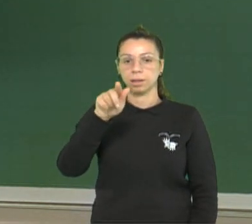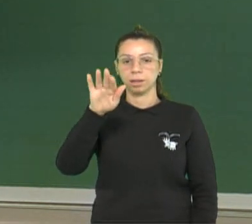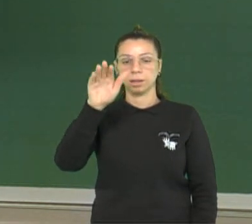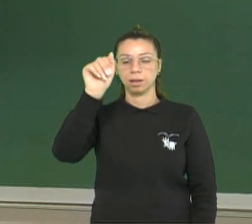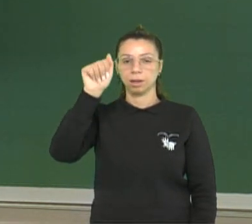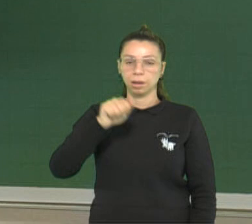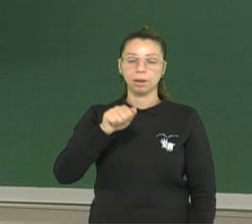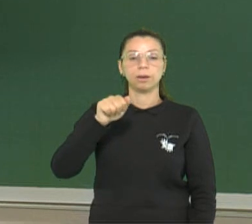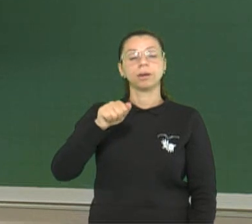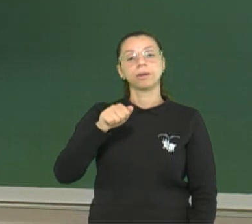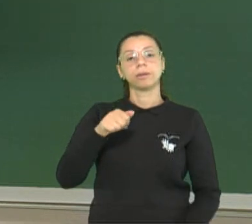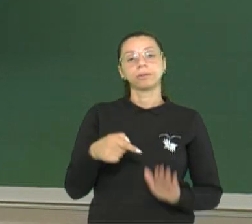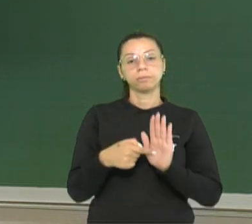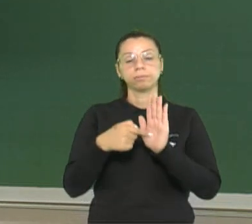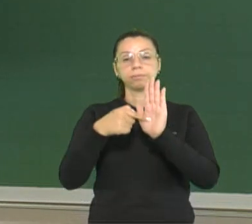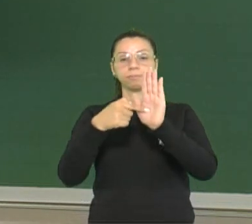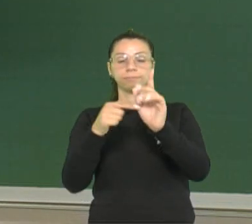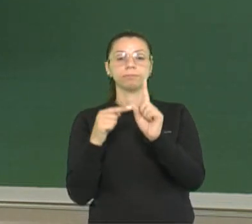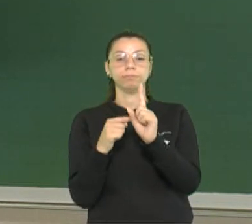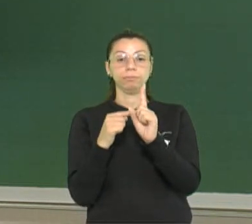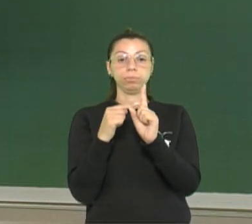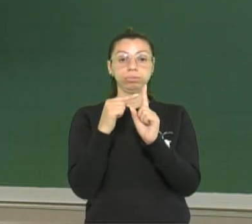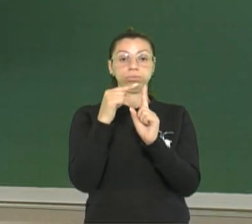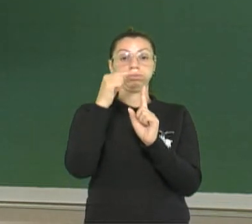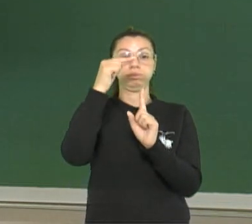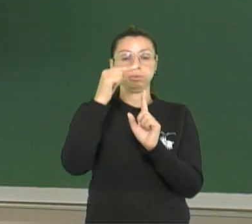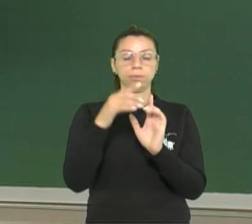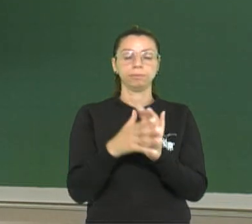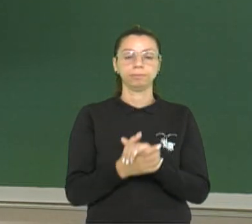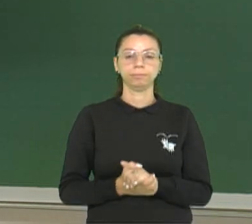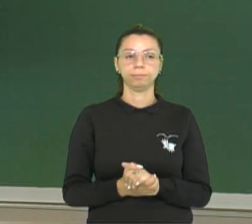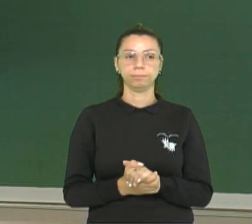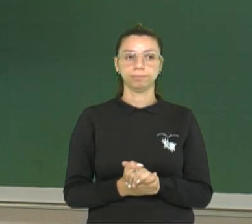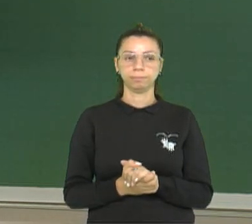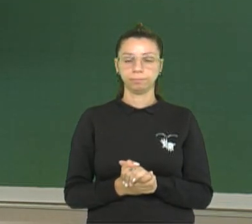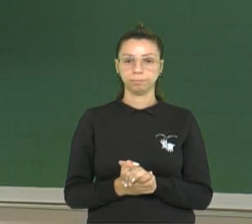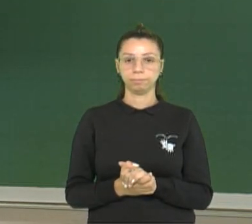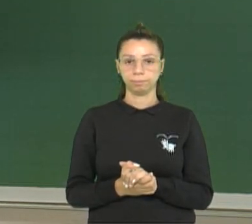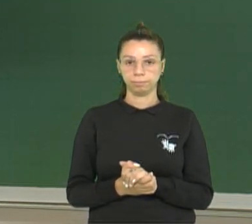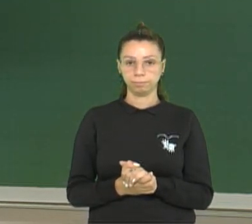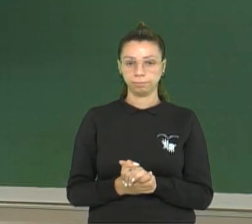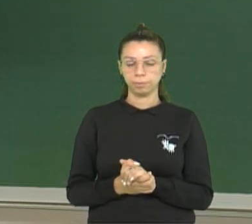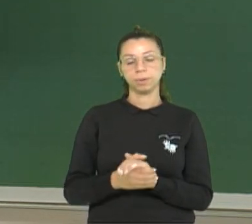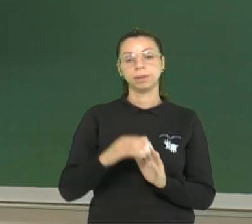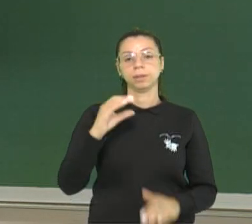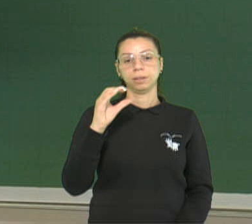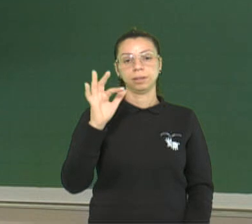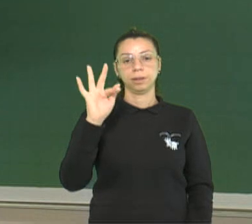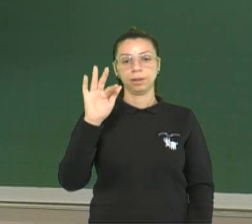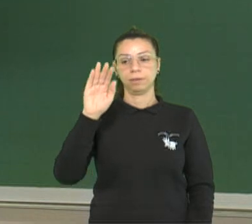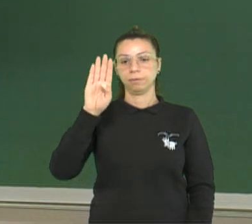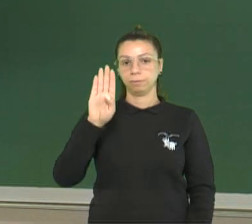estado, que apresenta temperaturas bastante elevadas. Nós vamos perceber que o clima, o CFB, que é o